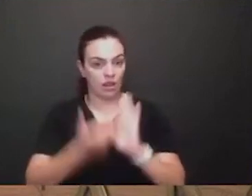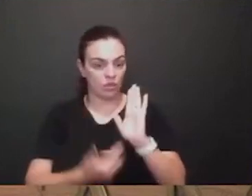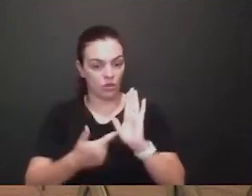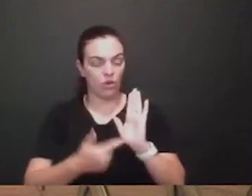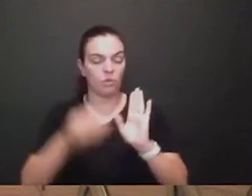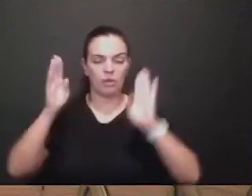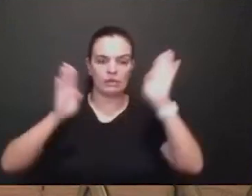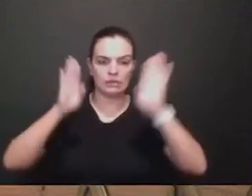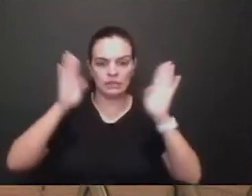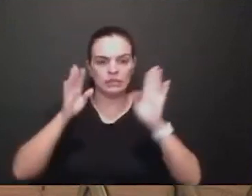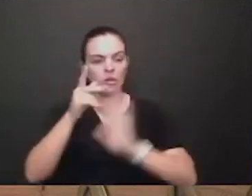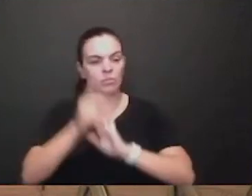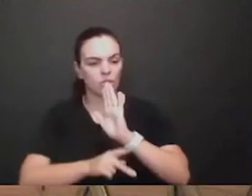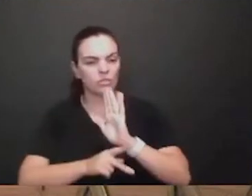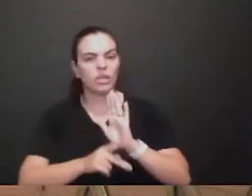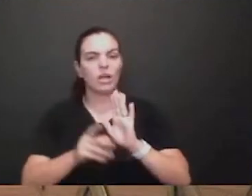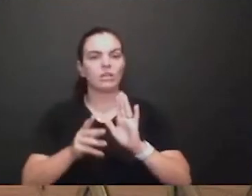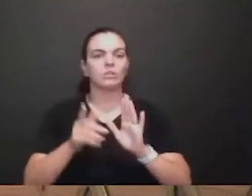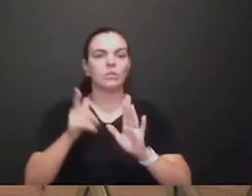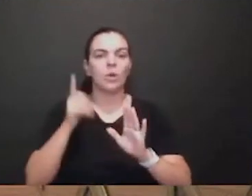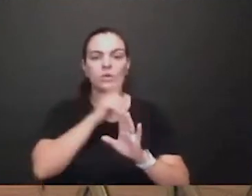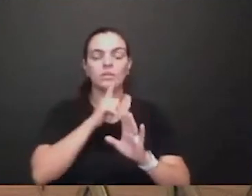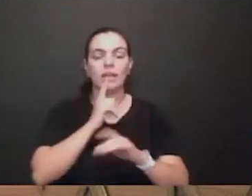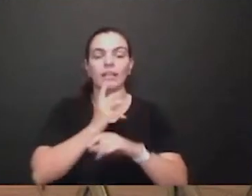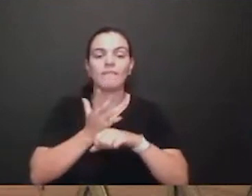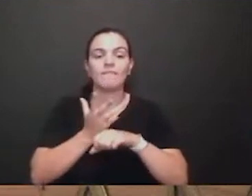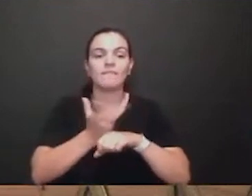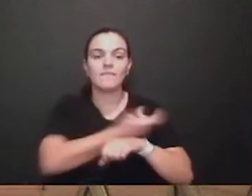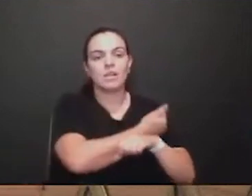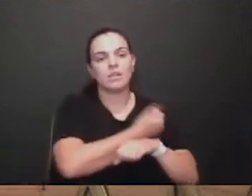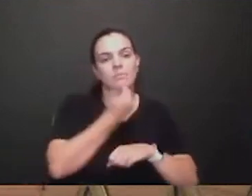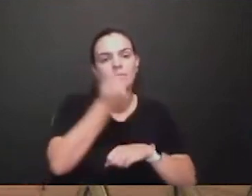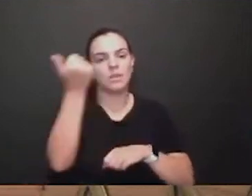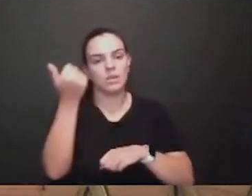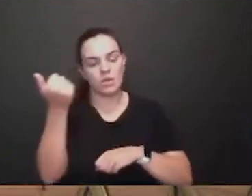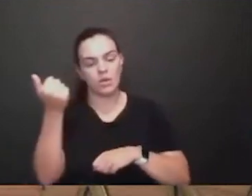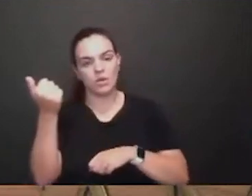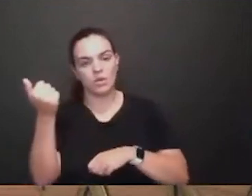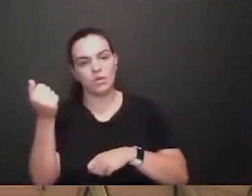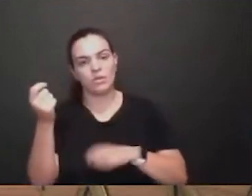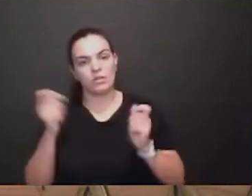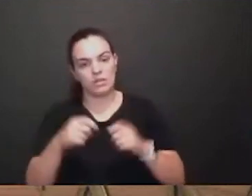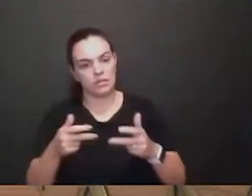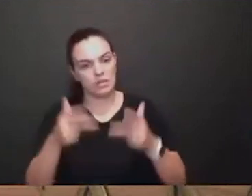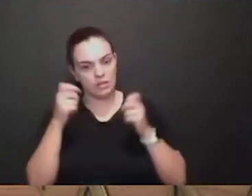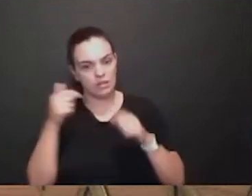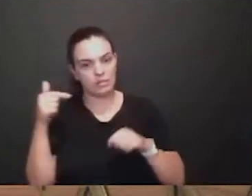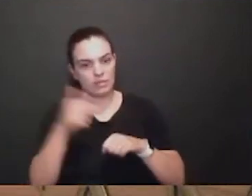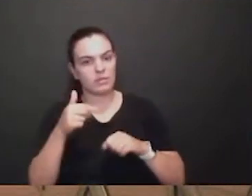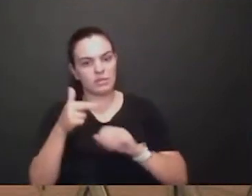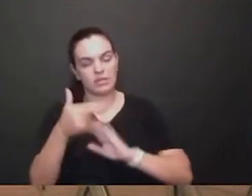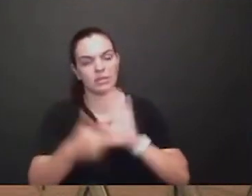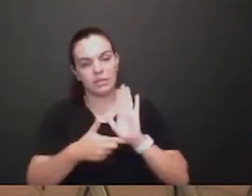caminham mais rápido, né? No último ano, então, a gente já tem aí diferenças do relatório apresentado, mas, de qualquer